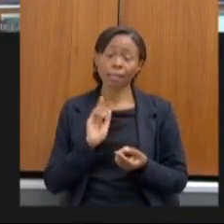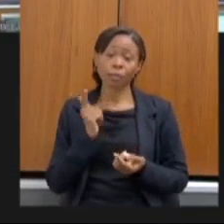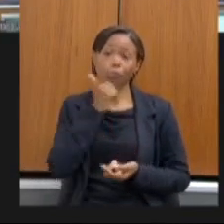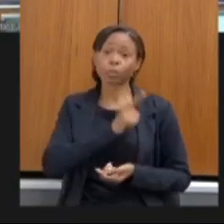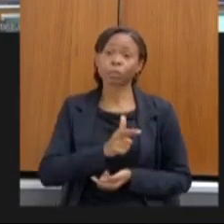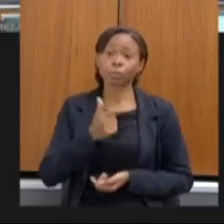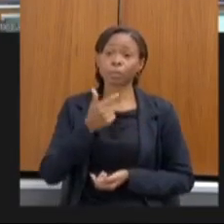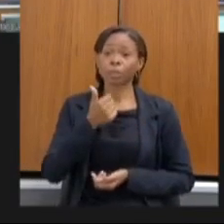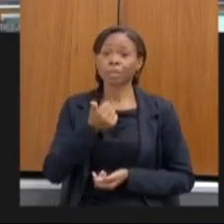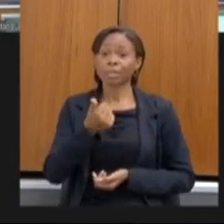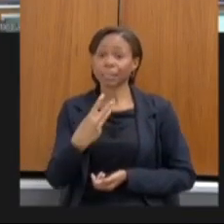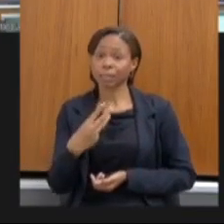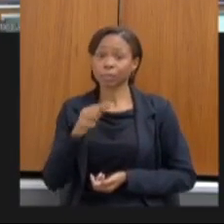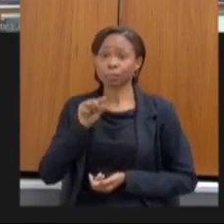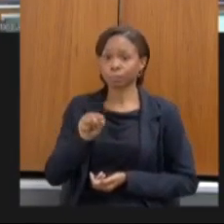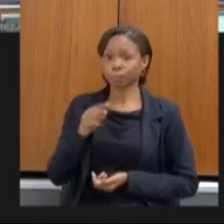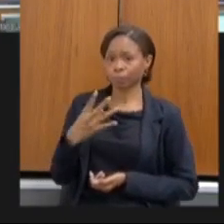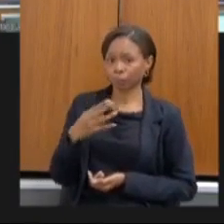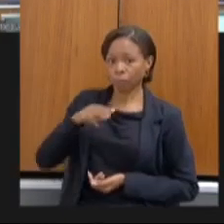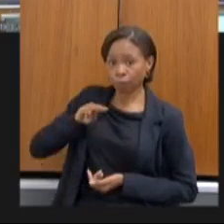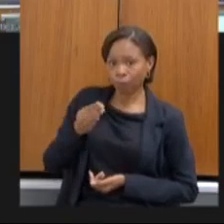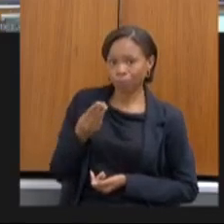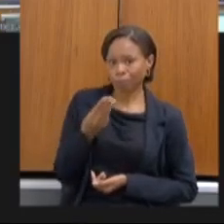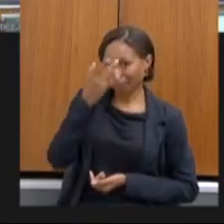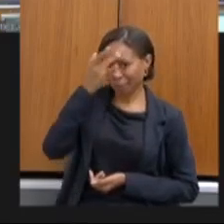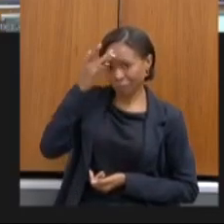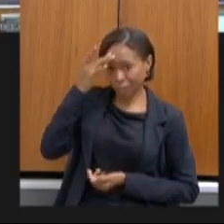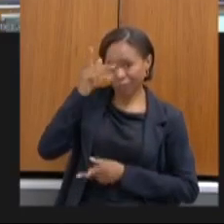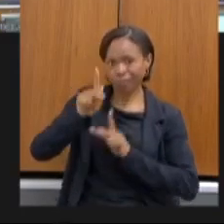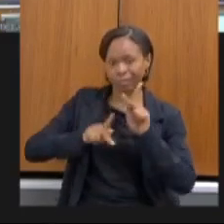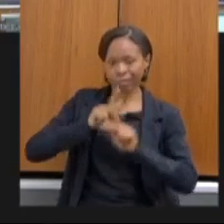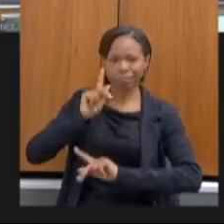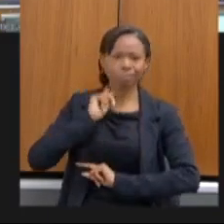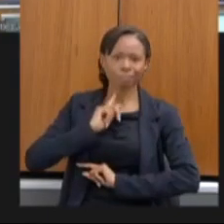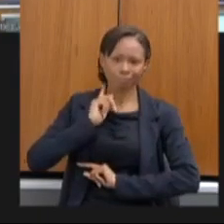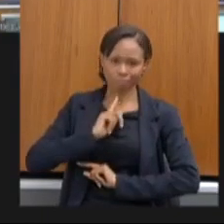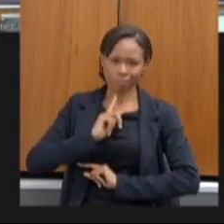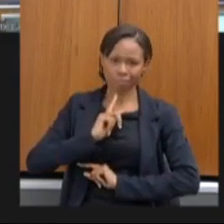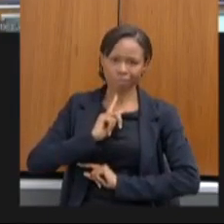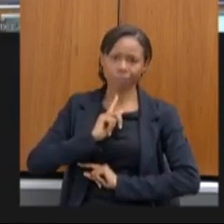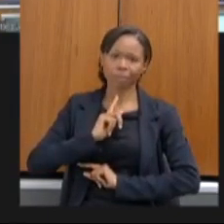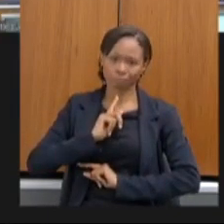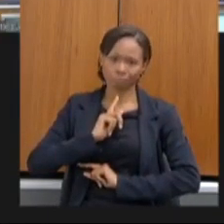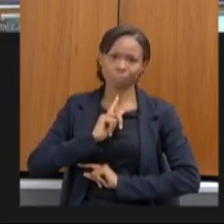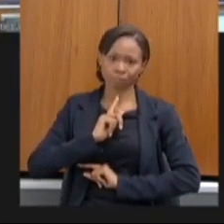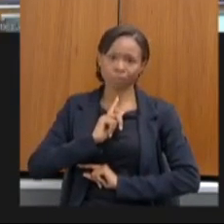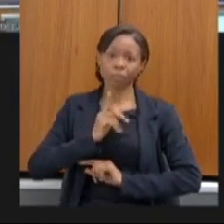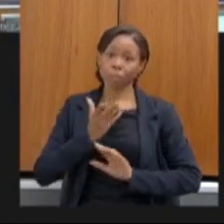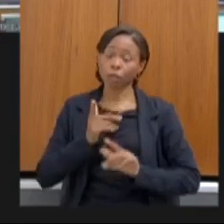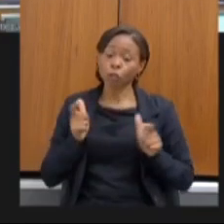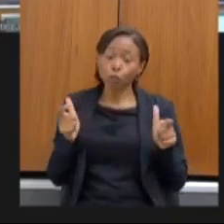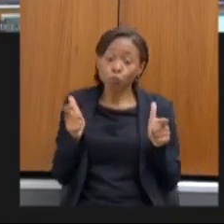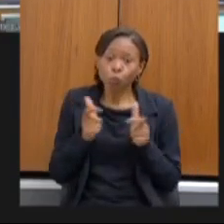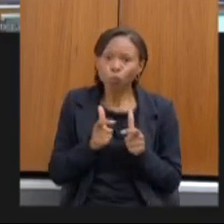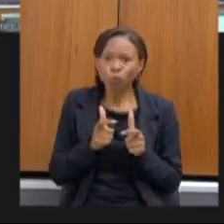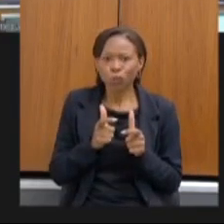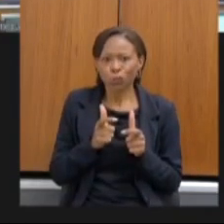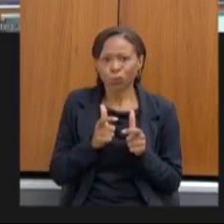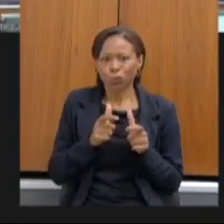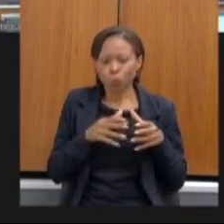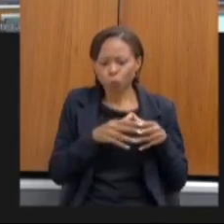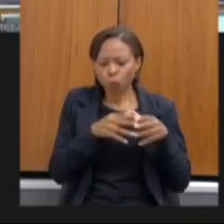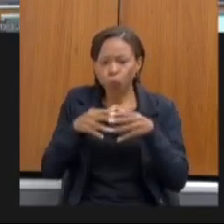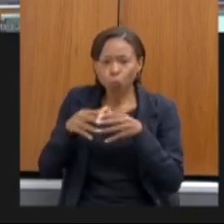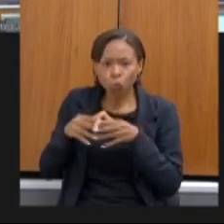milhões de mineiros né então nós fizemos uma redução do número de ondas para facilitar